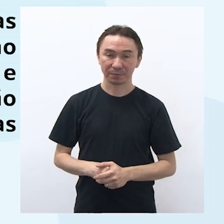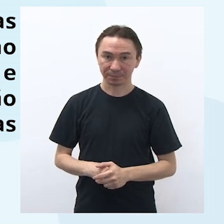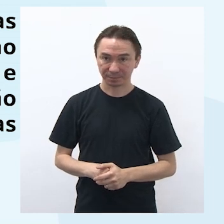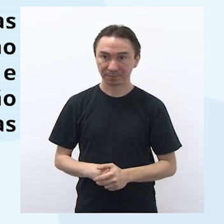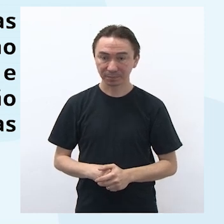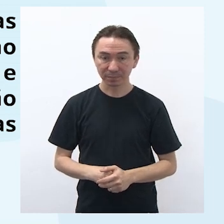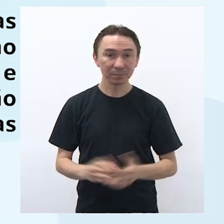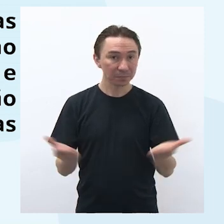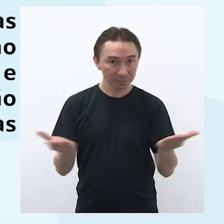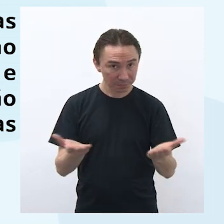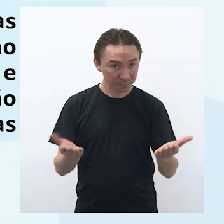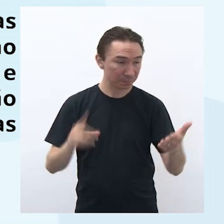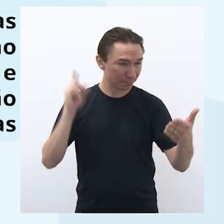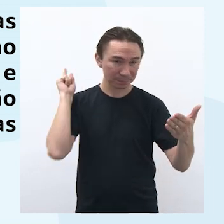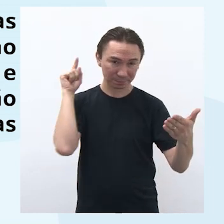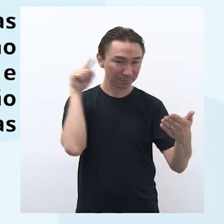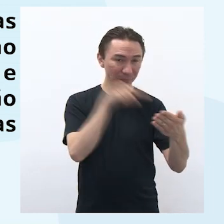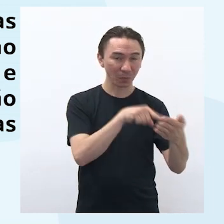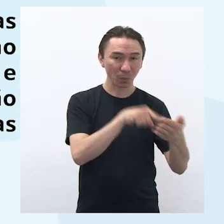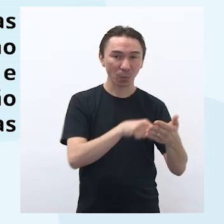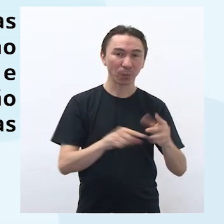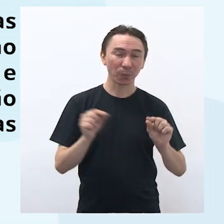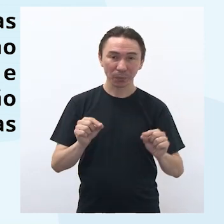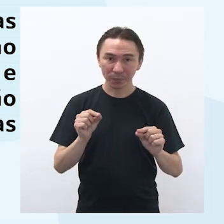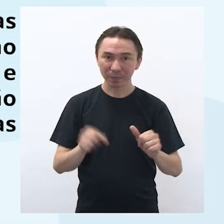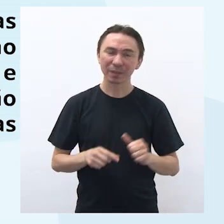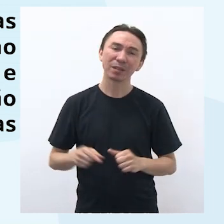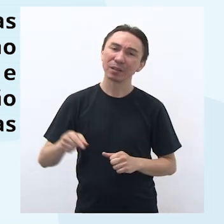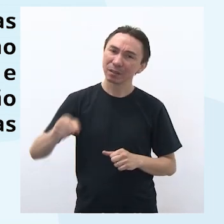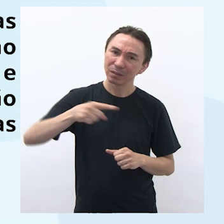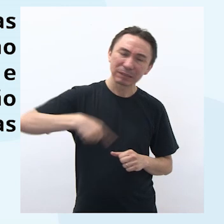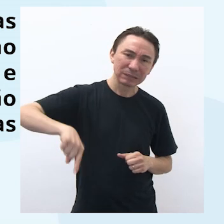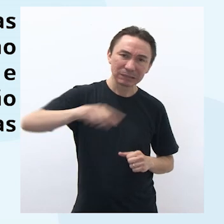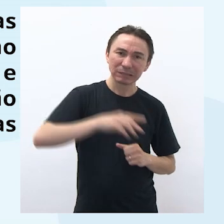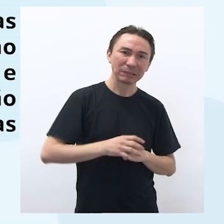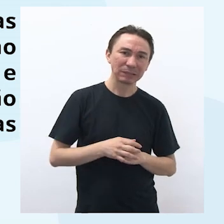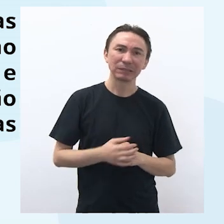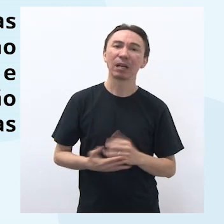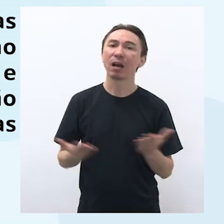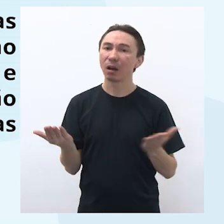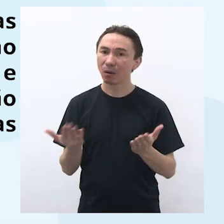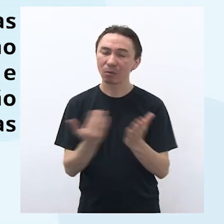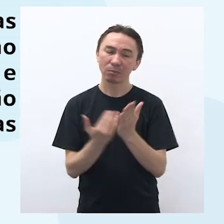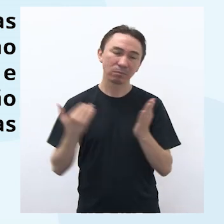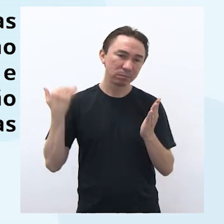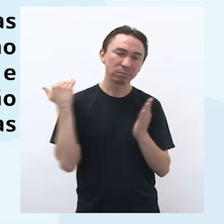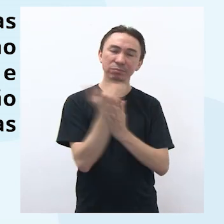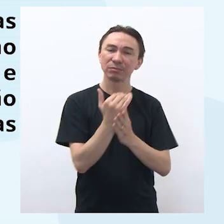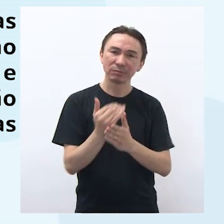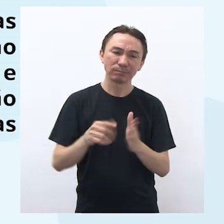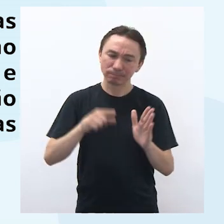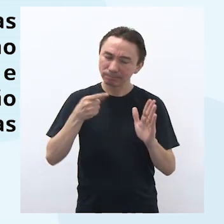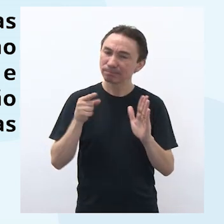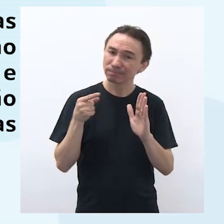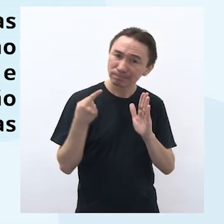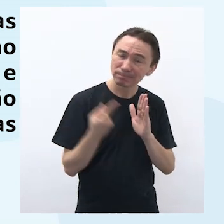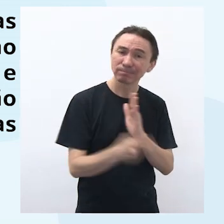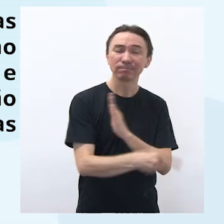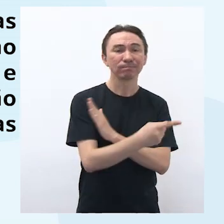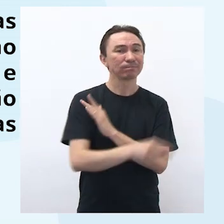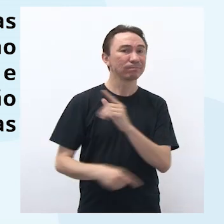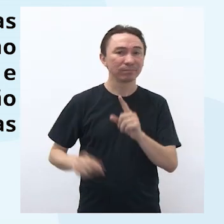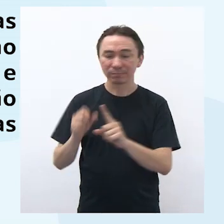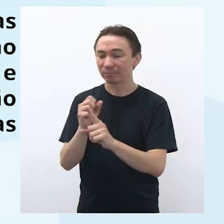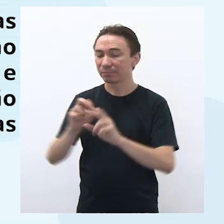possa retomar e aprofundar esses principais pontos do desenvolvimento socioemocional, articulado e